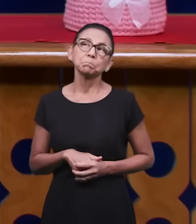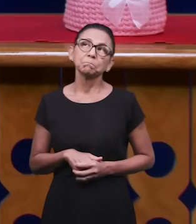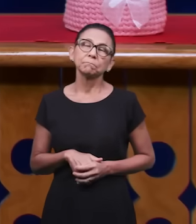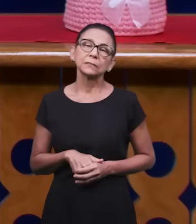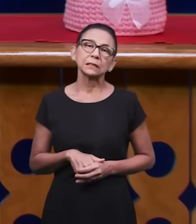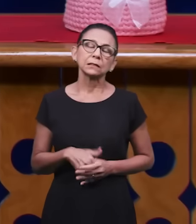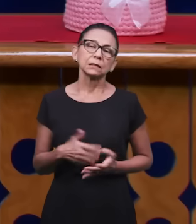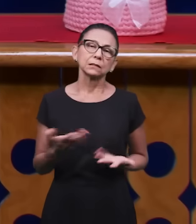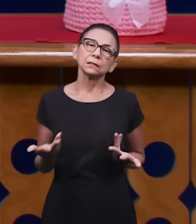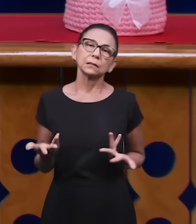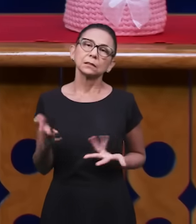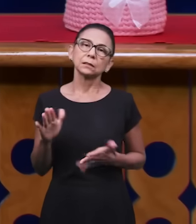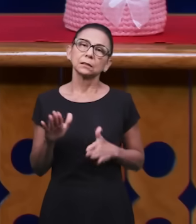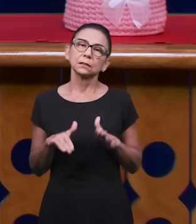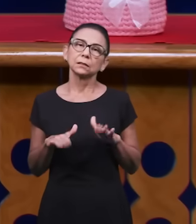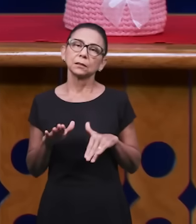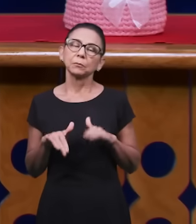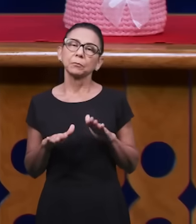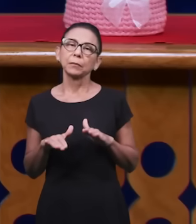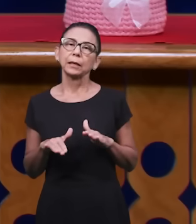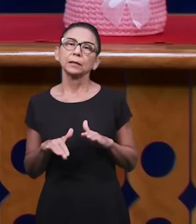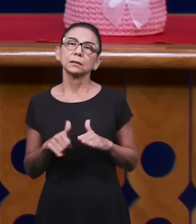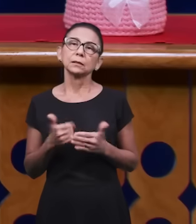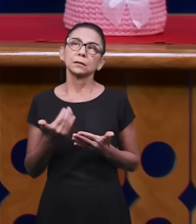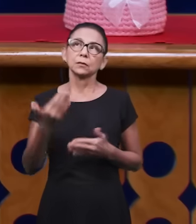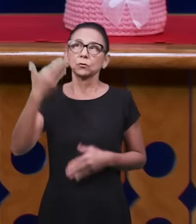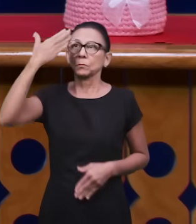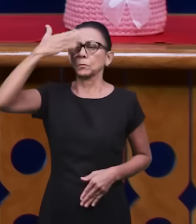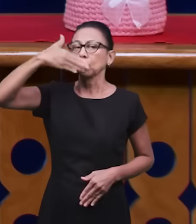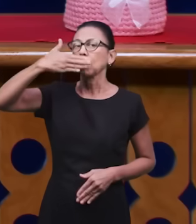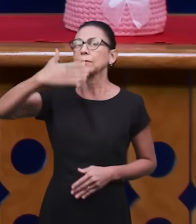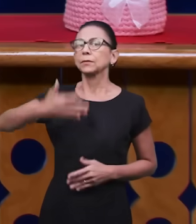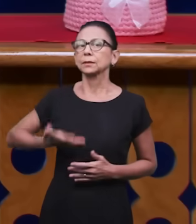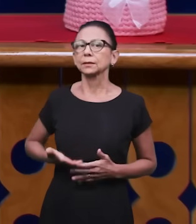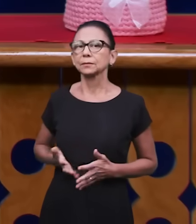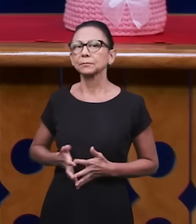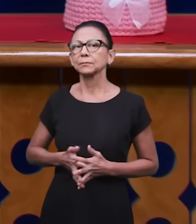ele dependa de muitas provas, quem sabe.